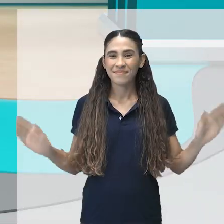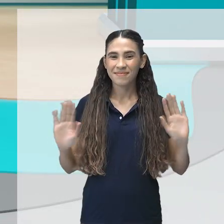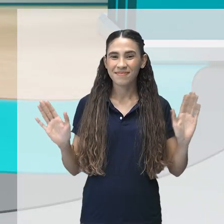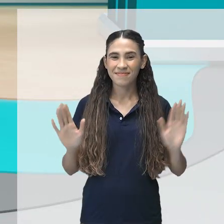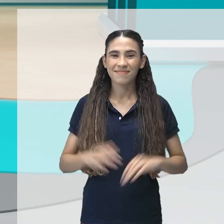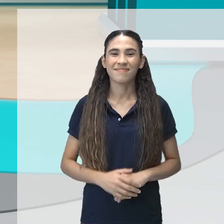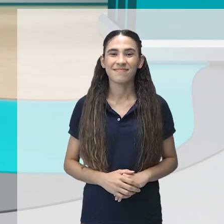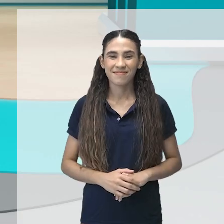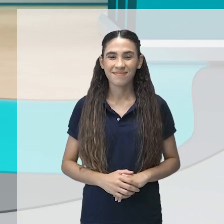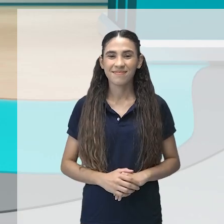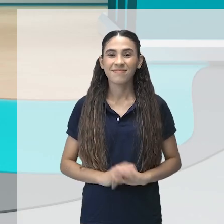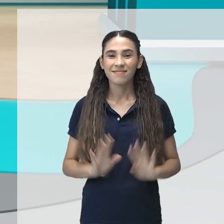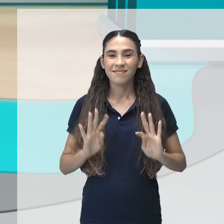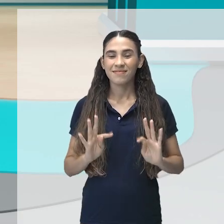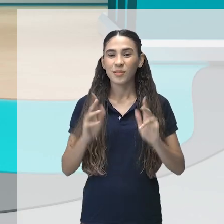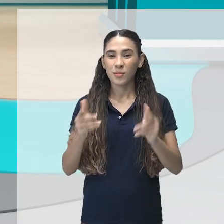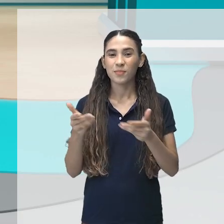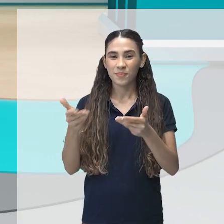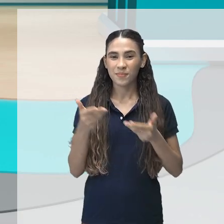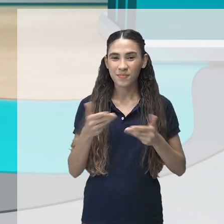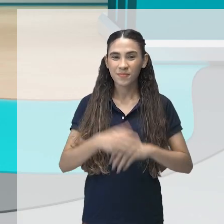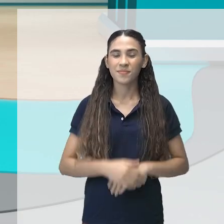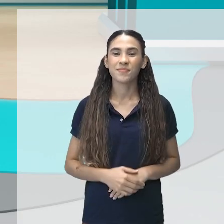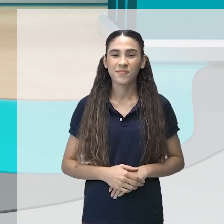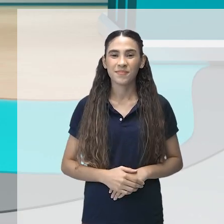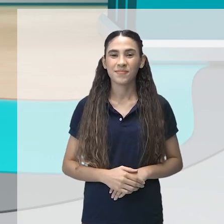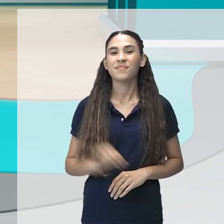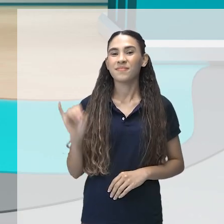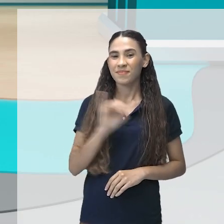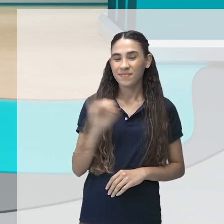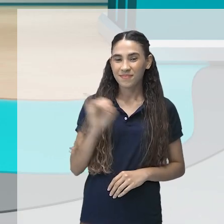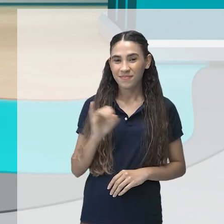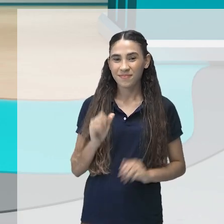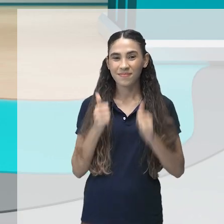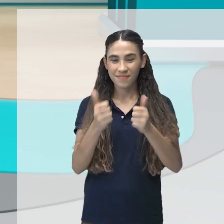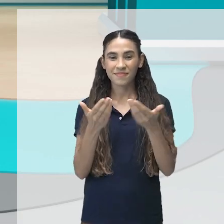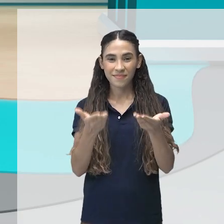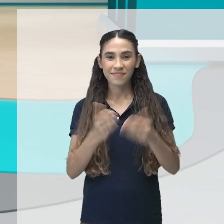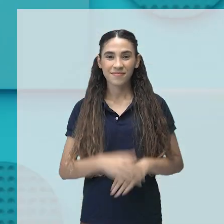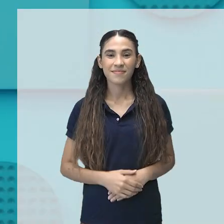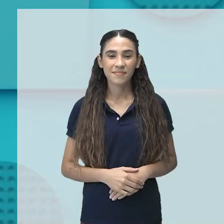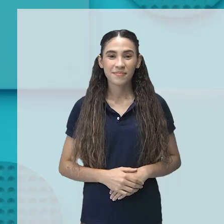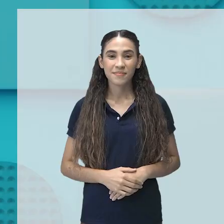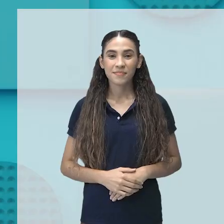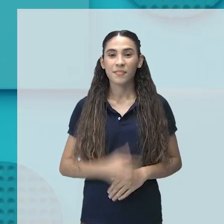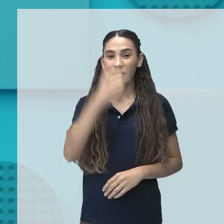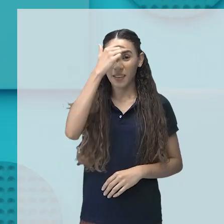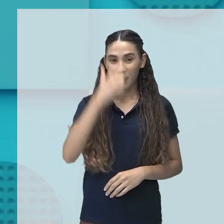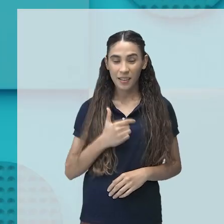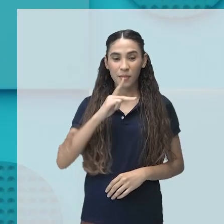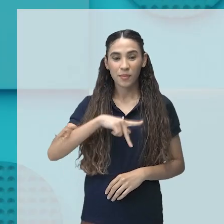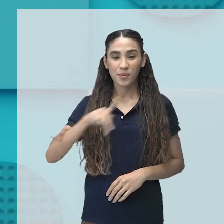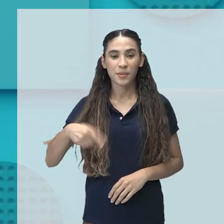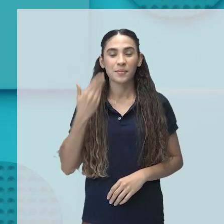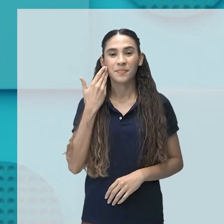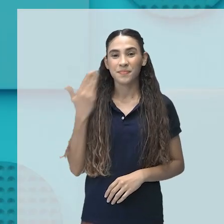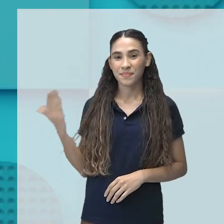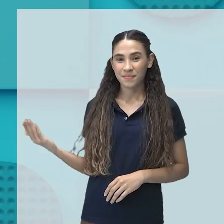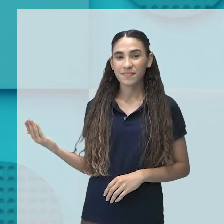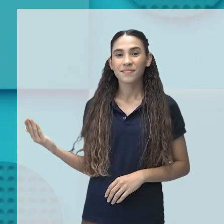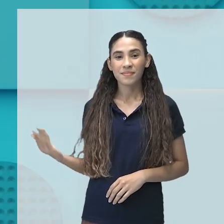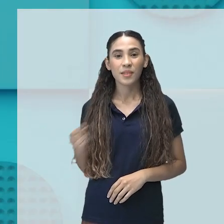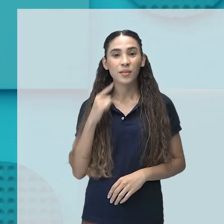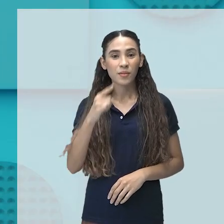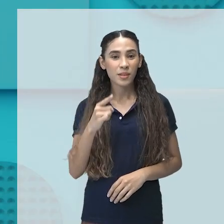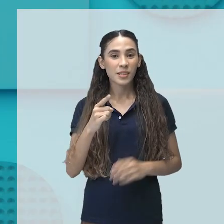Hi there! How you doing? Oi, pessoal, como é que vocês estão? Eu sou a professora Cristiane Mourão